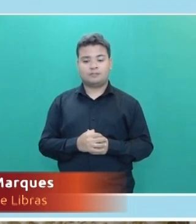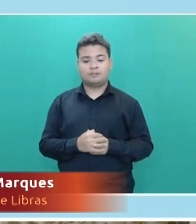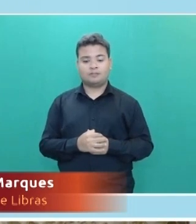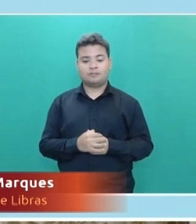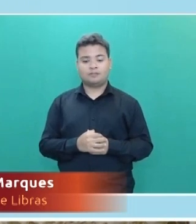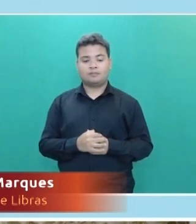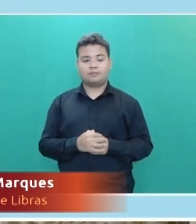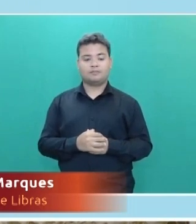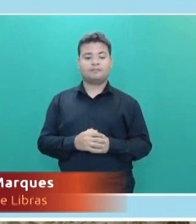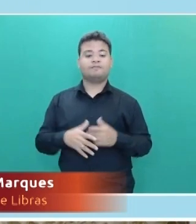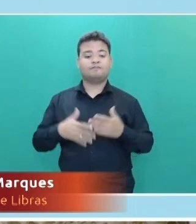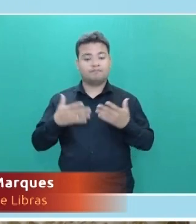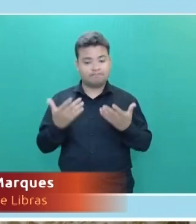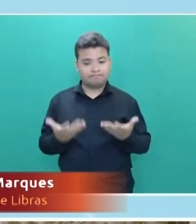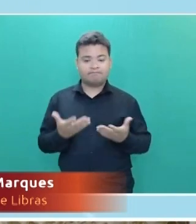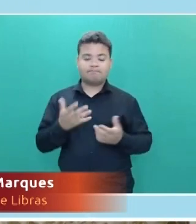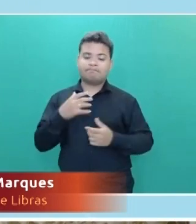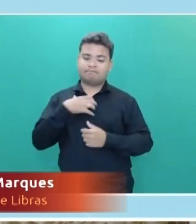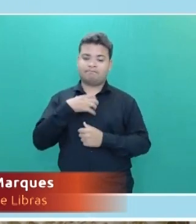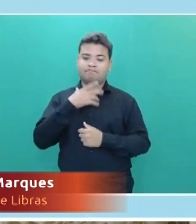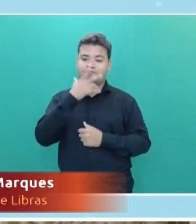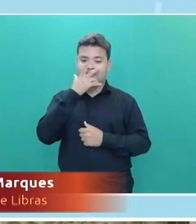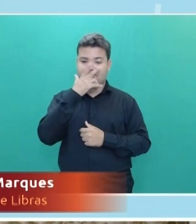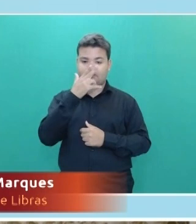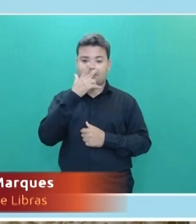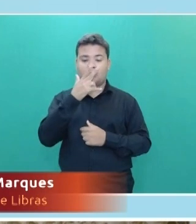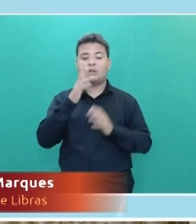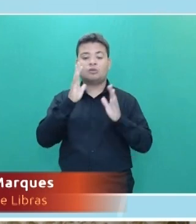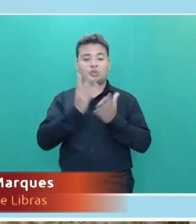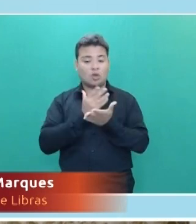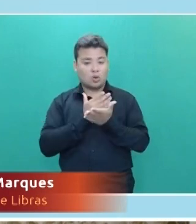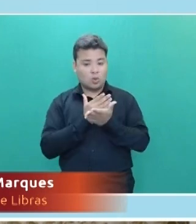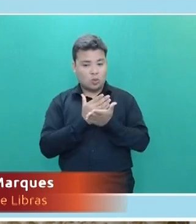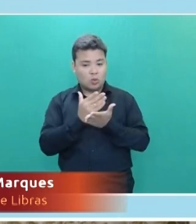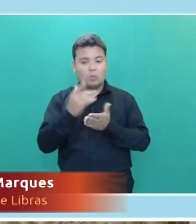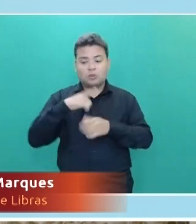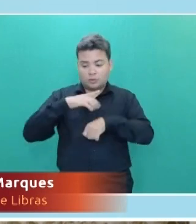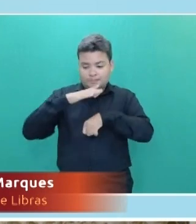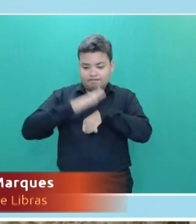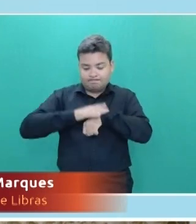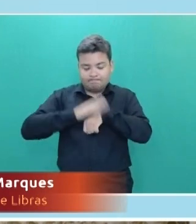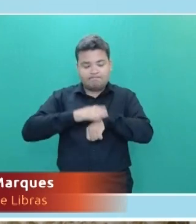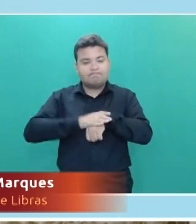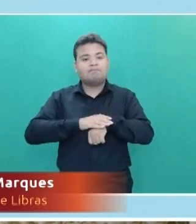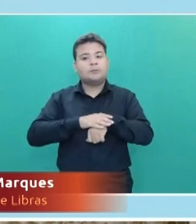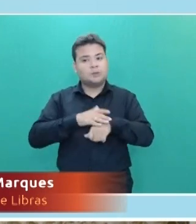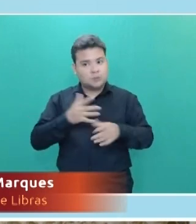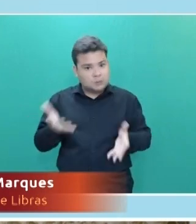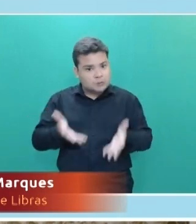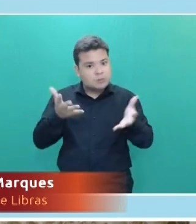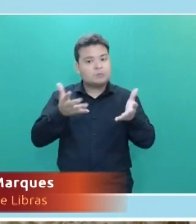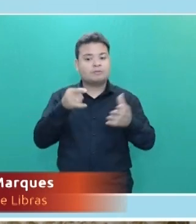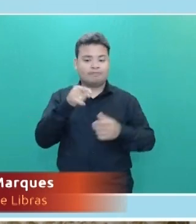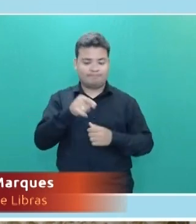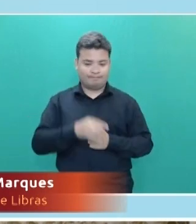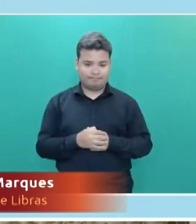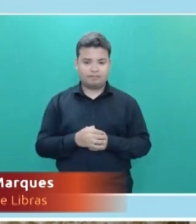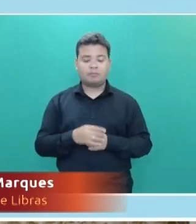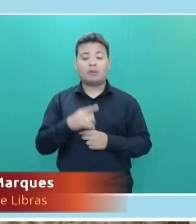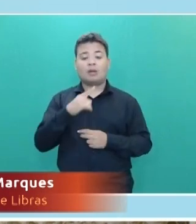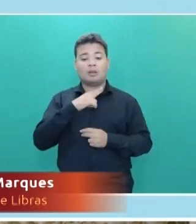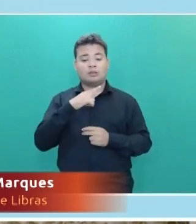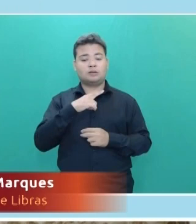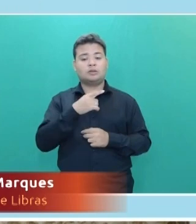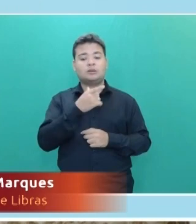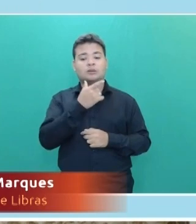parece-me que já começaram a fazer um movimento nesse sentido. Um garoto, um